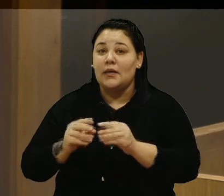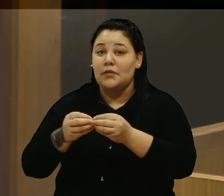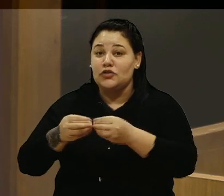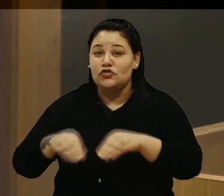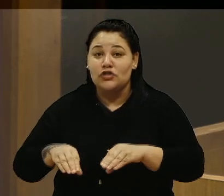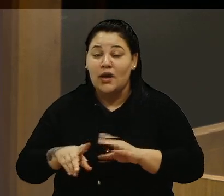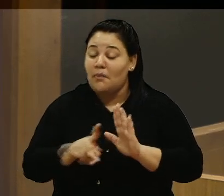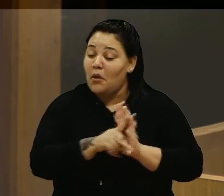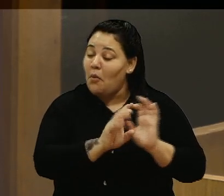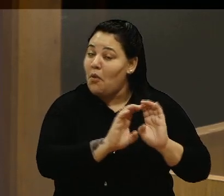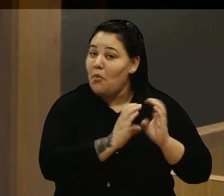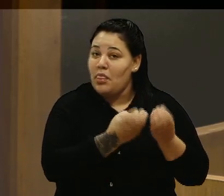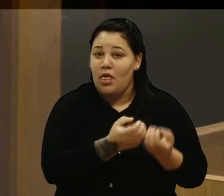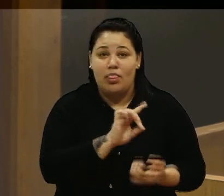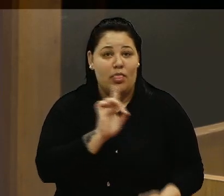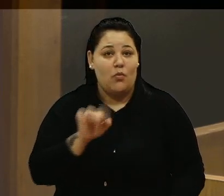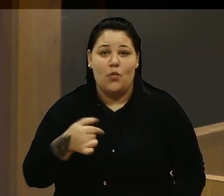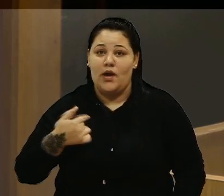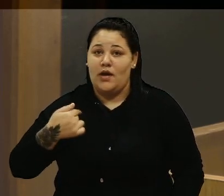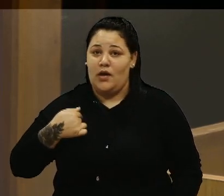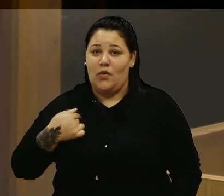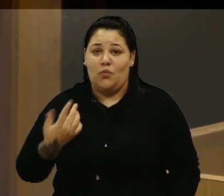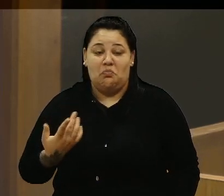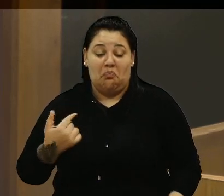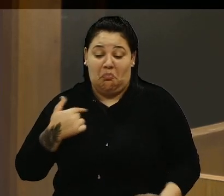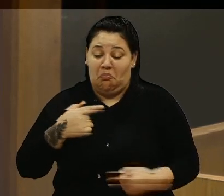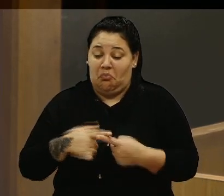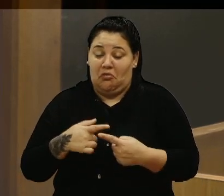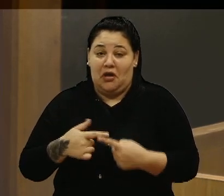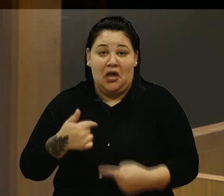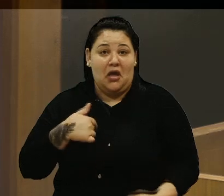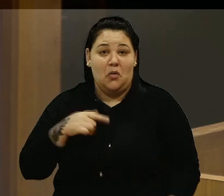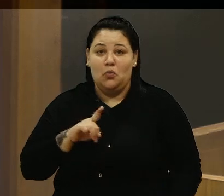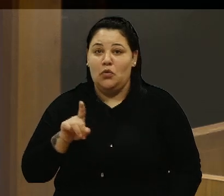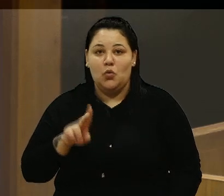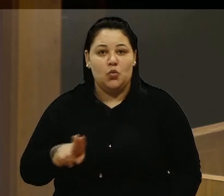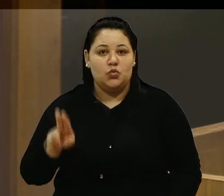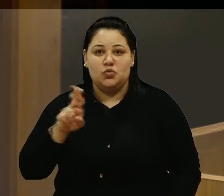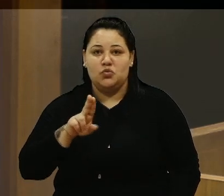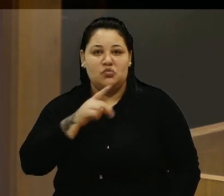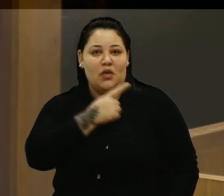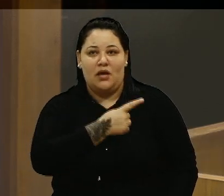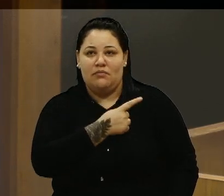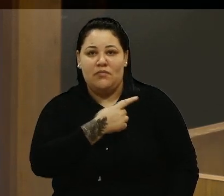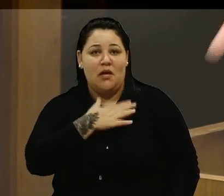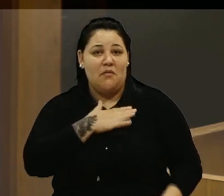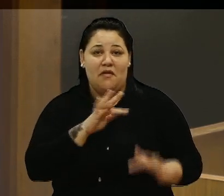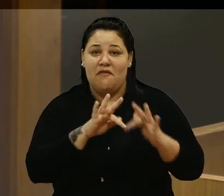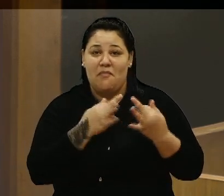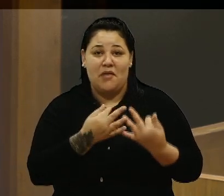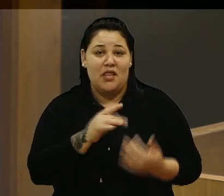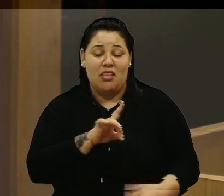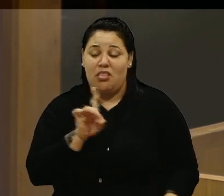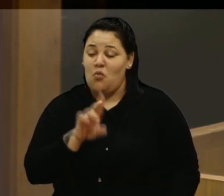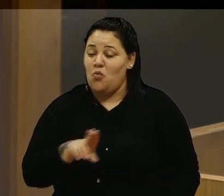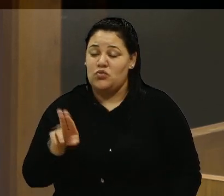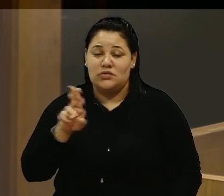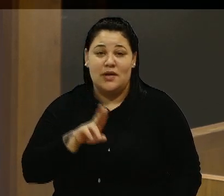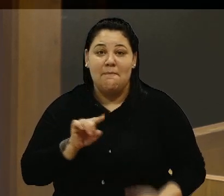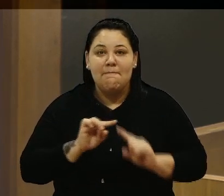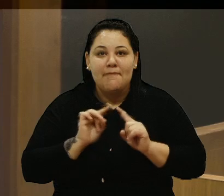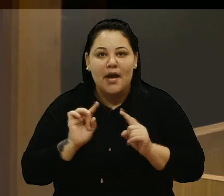comunidade. Porque eu não utilizo aquela UBS. A minha família não utiliza. Mas o recurso foi para aquela UBS.